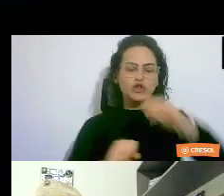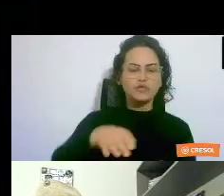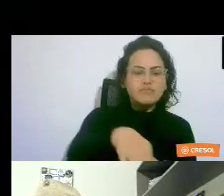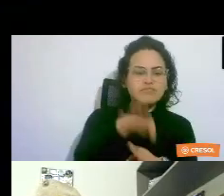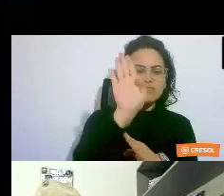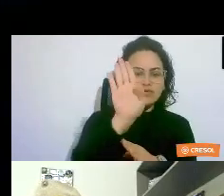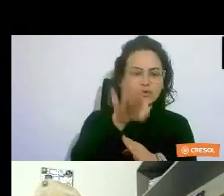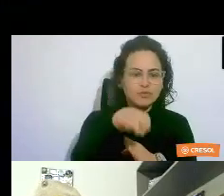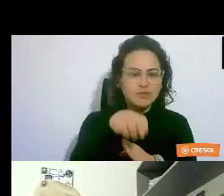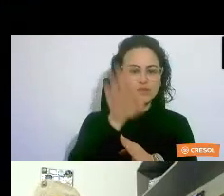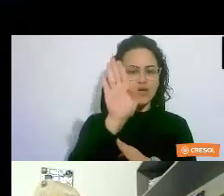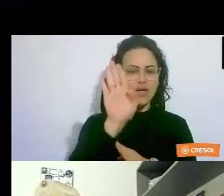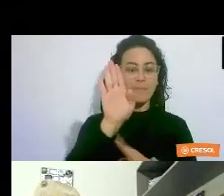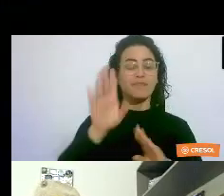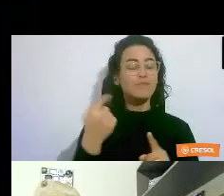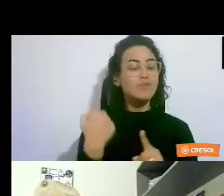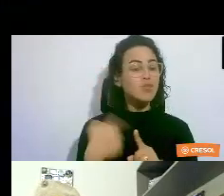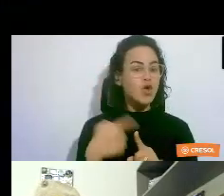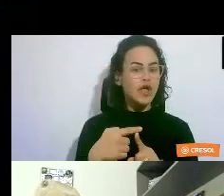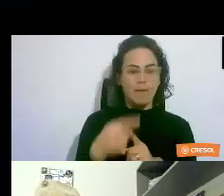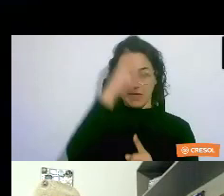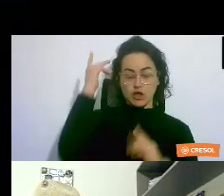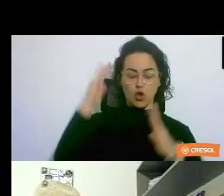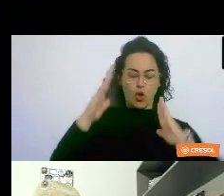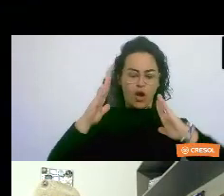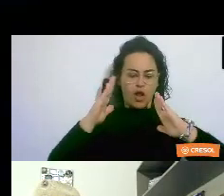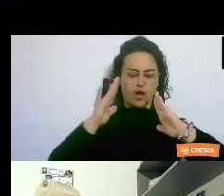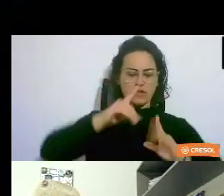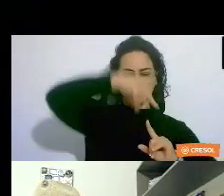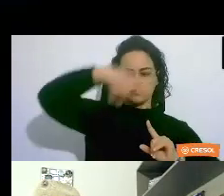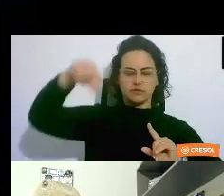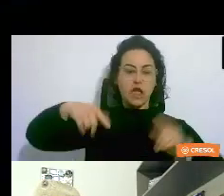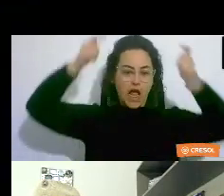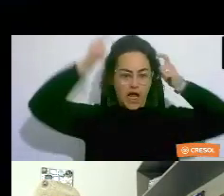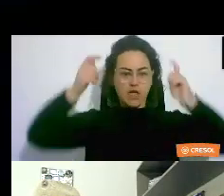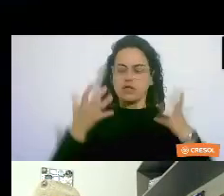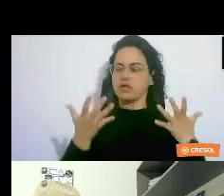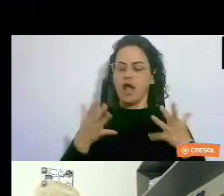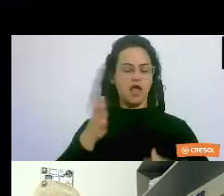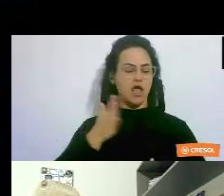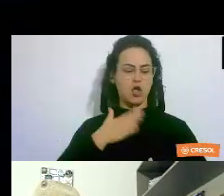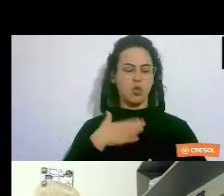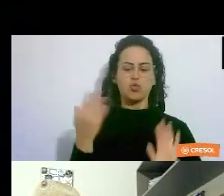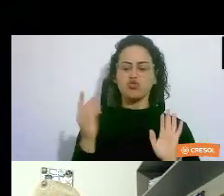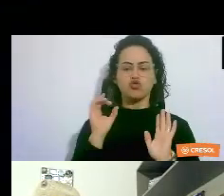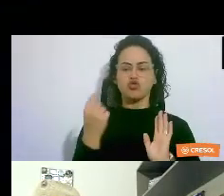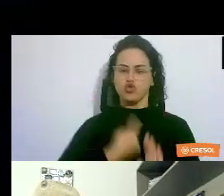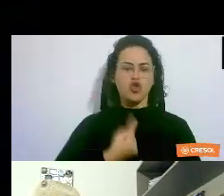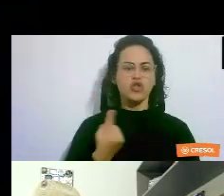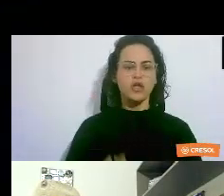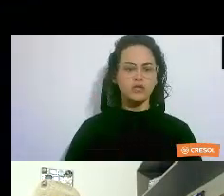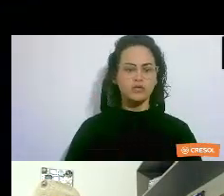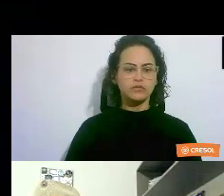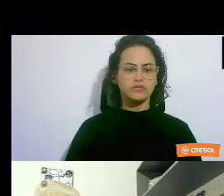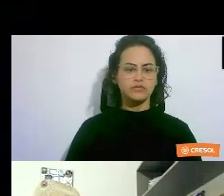naquele castelo. Hoje não existe mais isso. Nós vivemos em comunidades onde a gente está muito